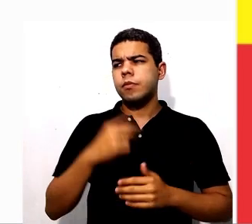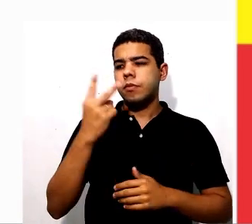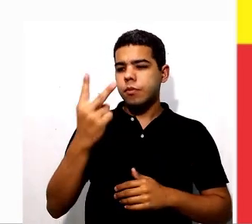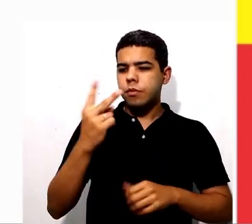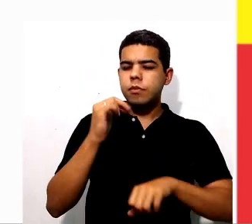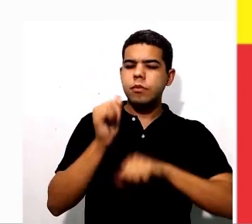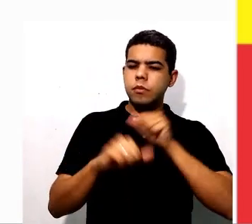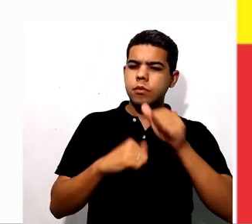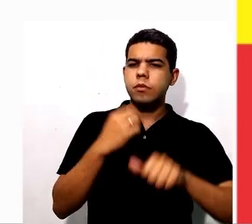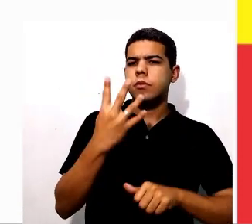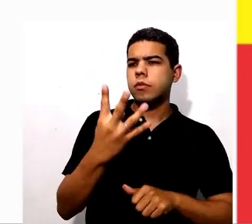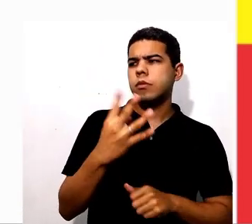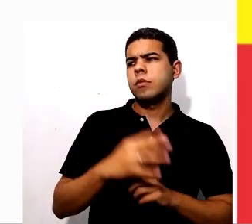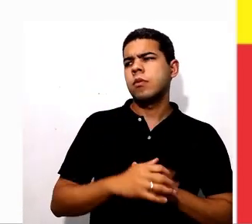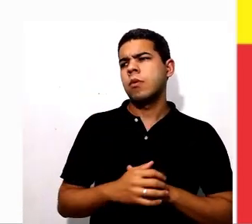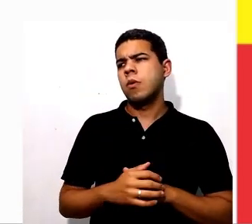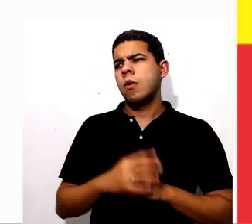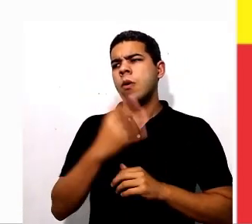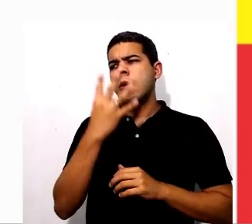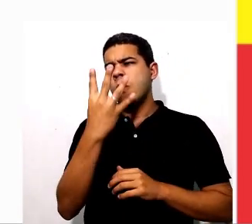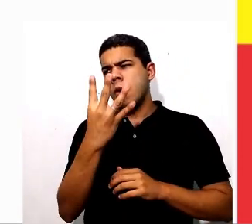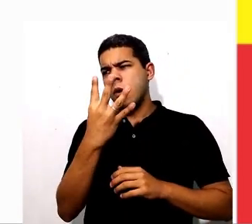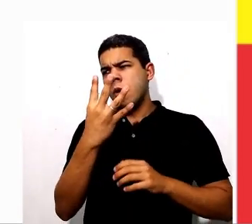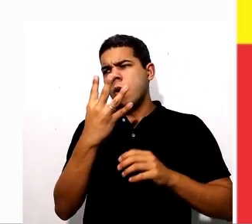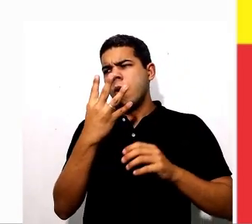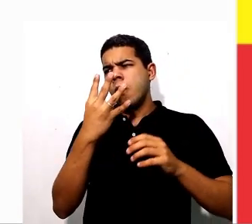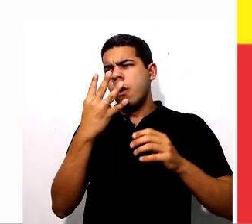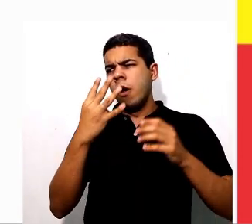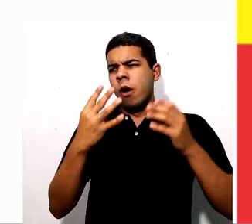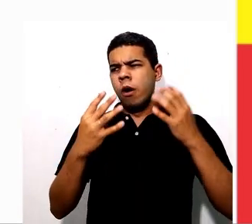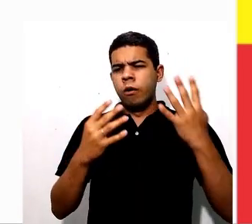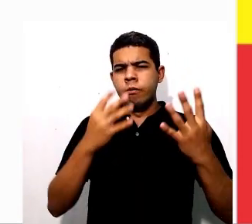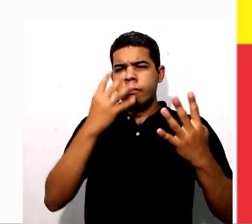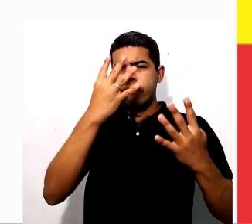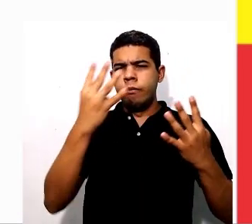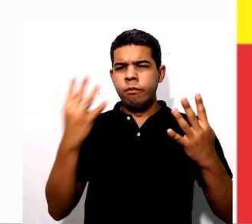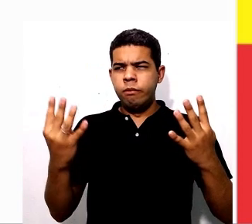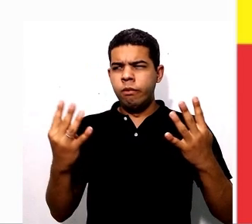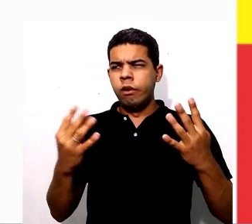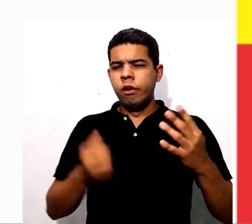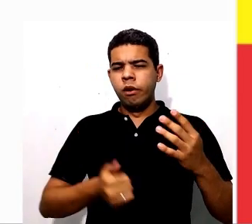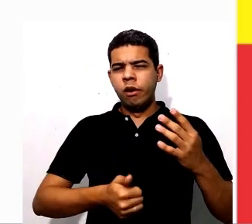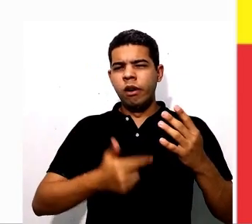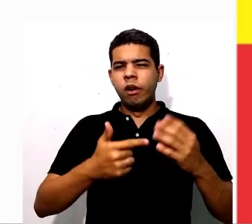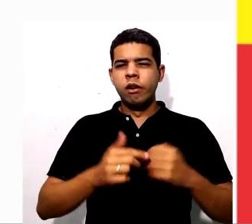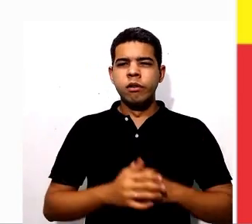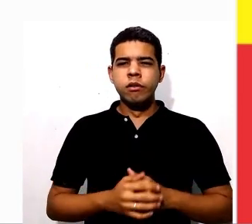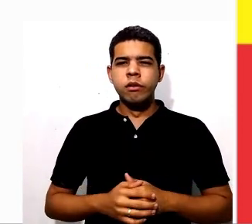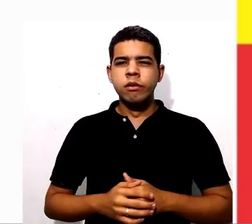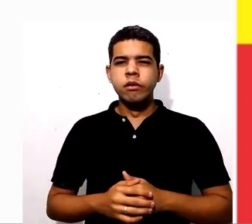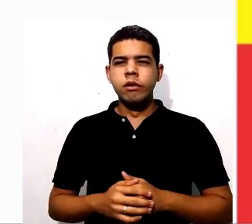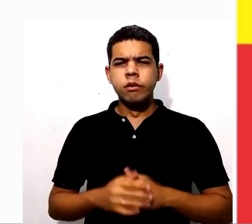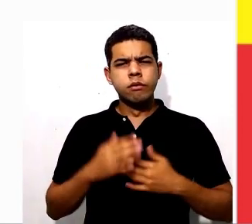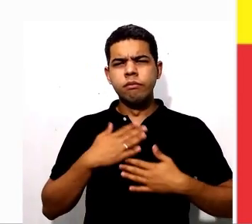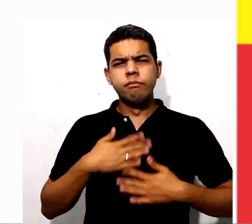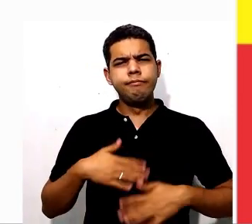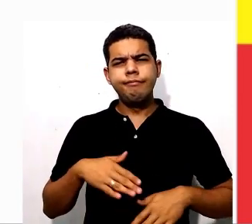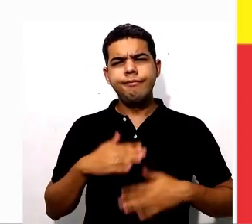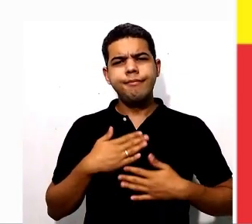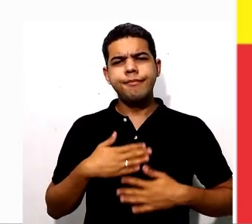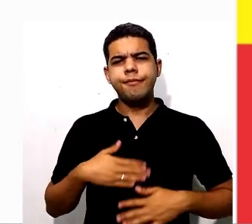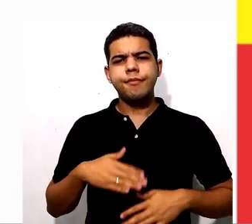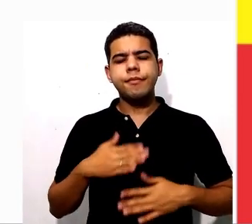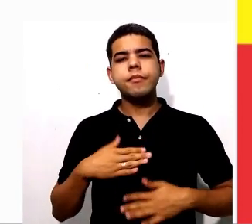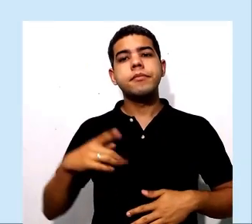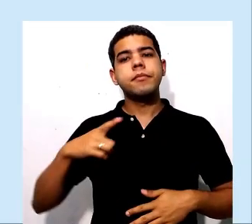e 4. Beleza? Tranquilo, né? Um lado, estou ampliando, multiplica por esse mesmo número. Beleza?